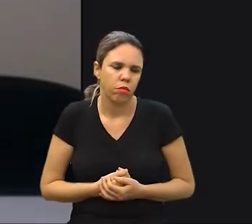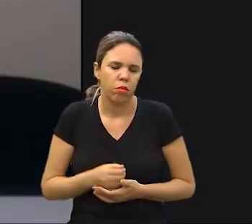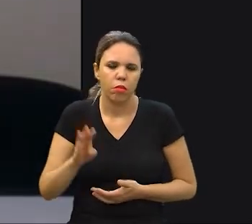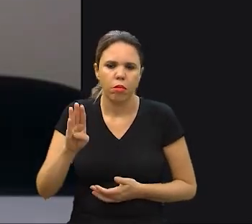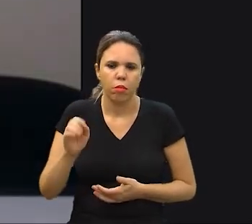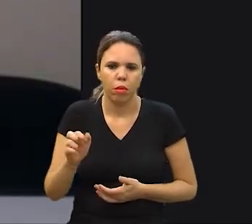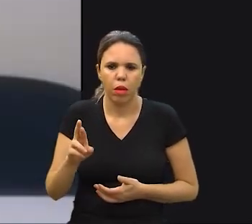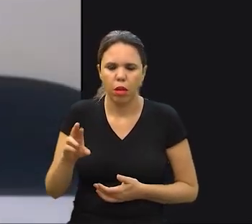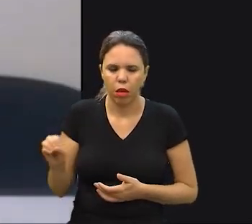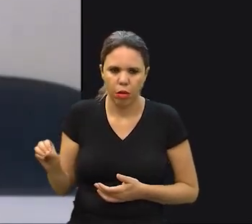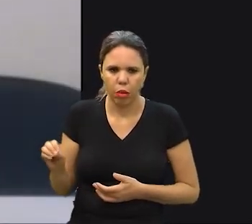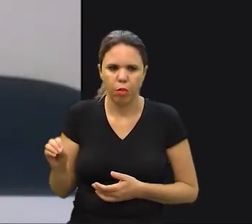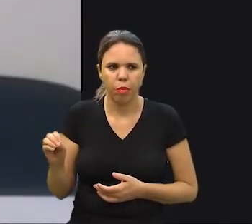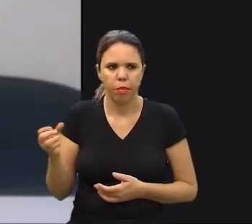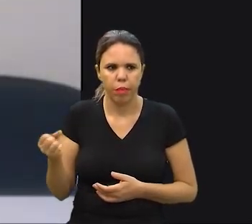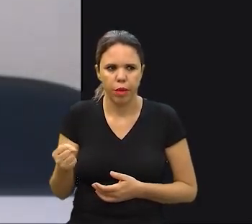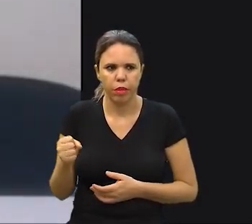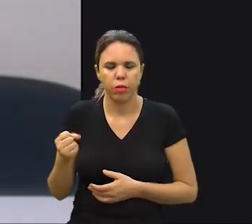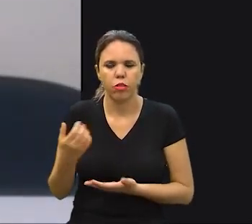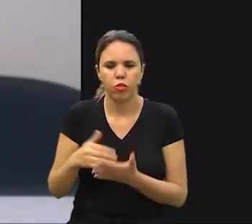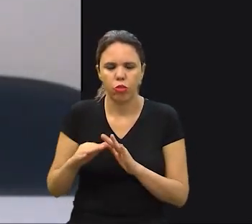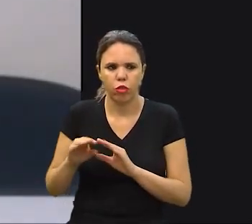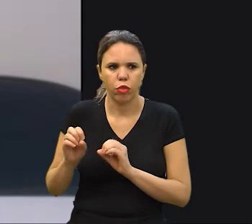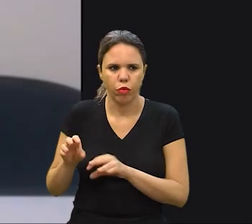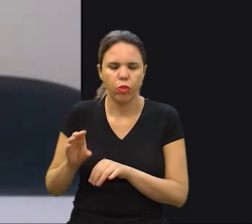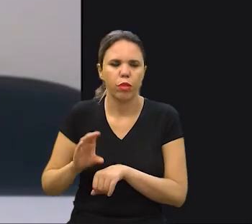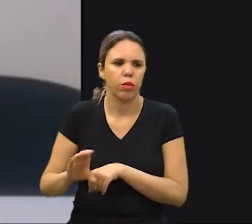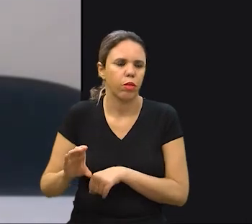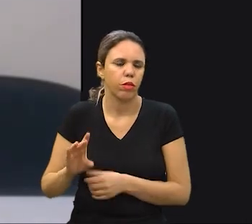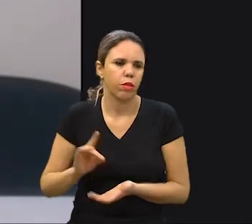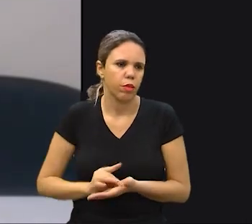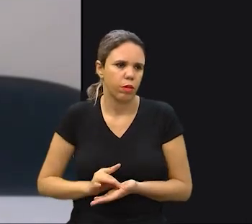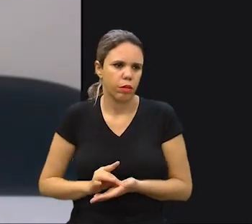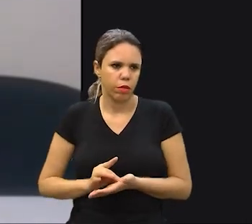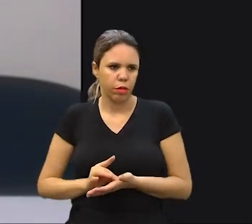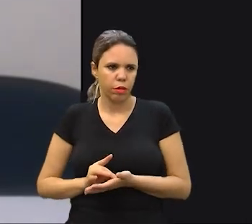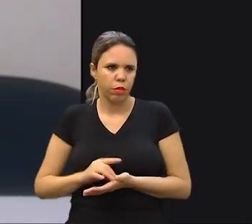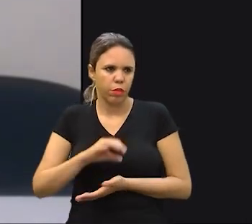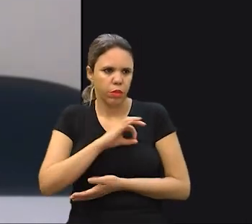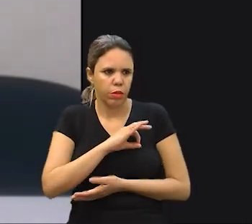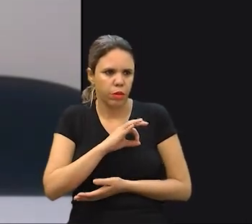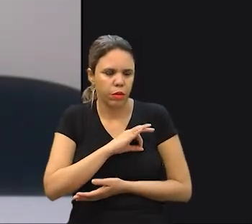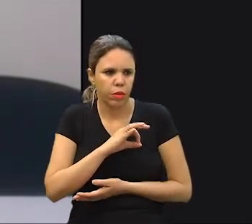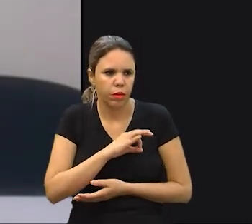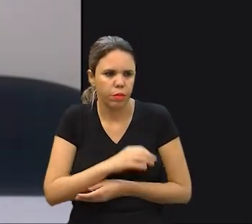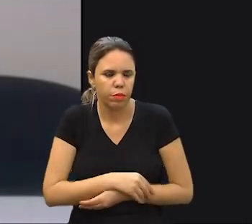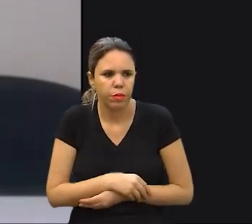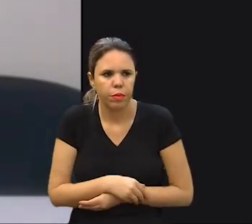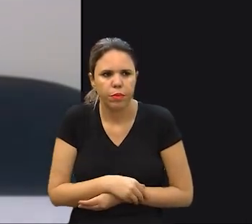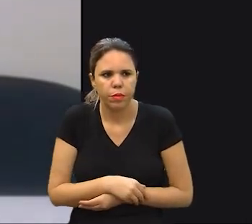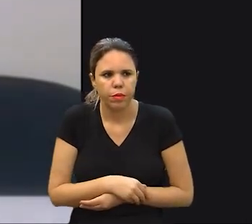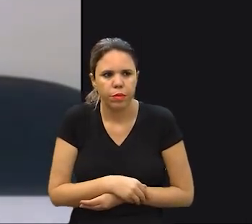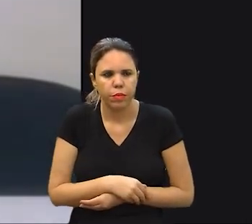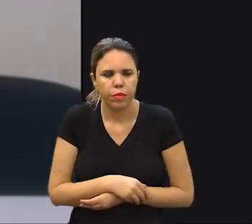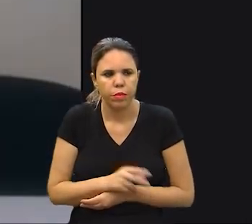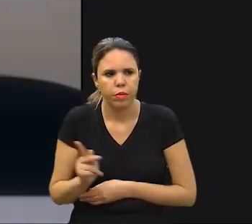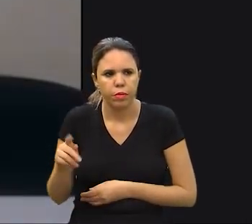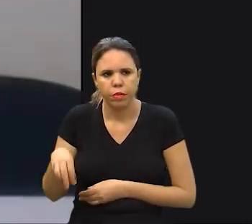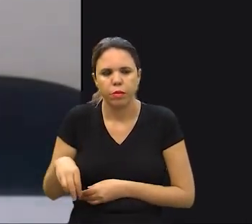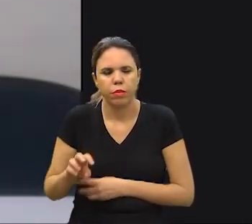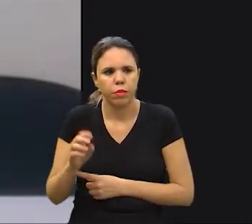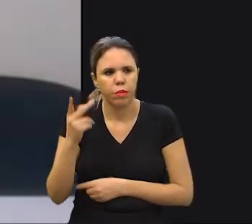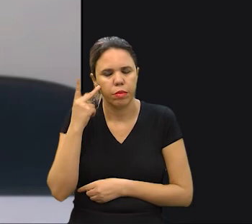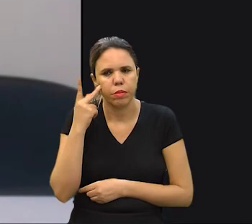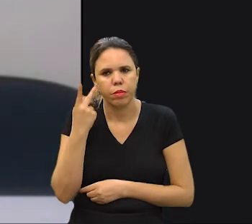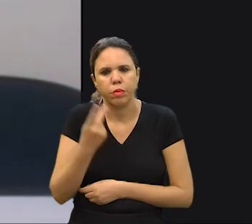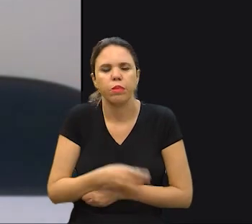no Barro Branco, na escola de formação do oficial de polícia da militar do Estado